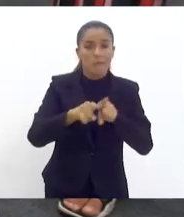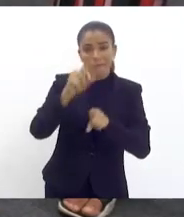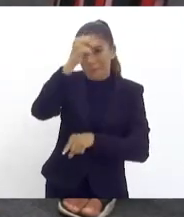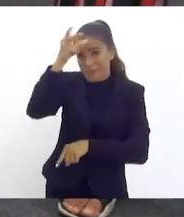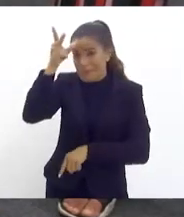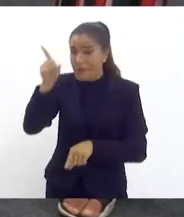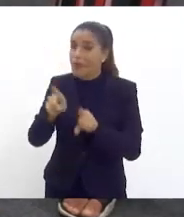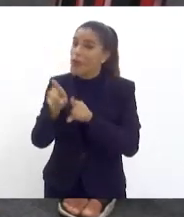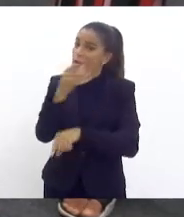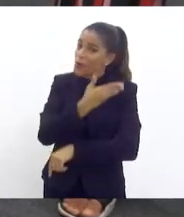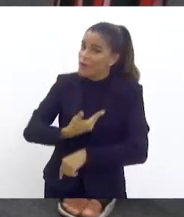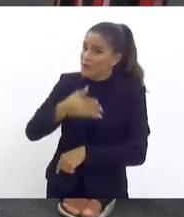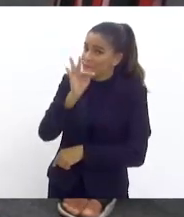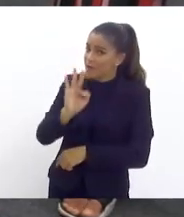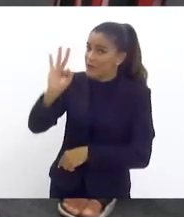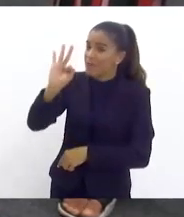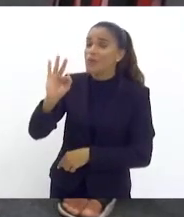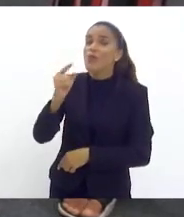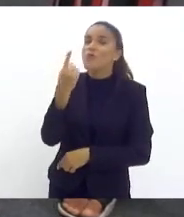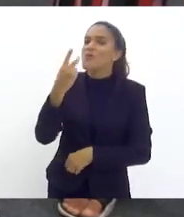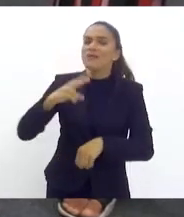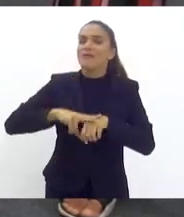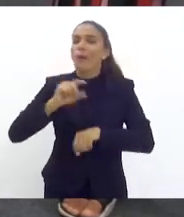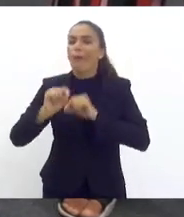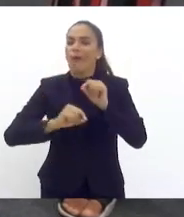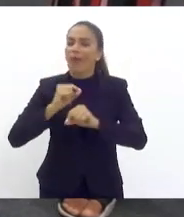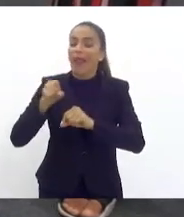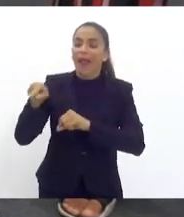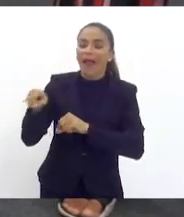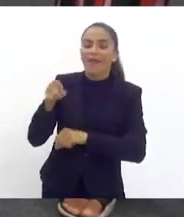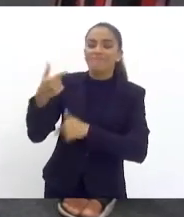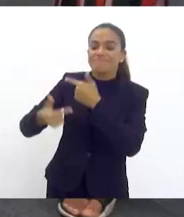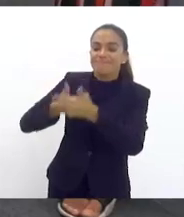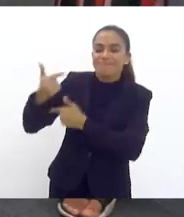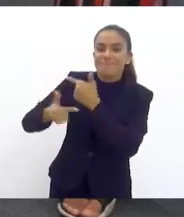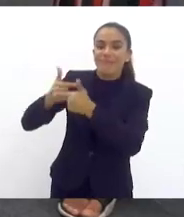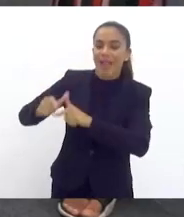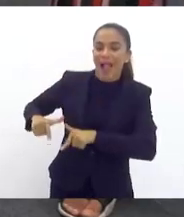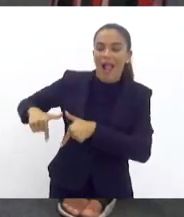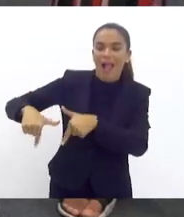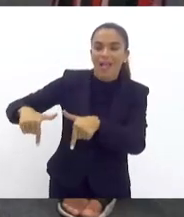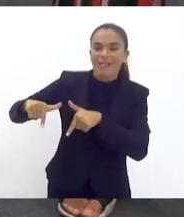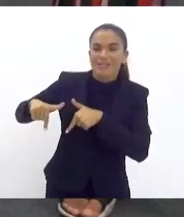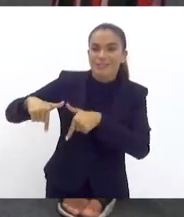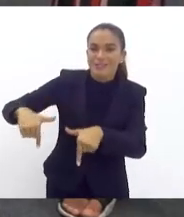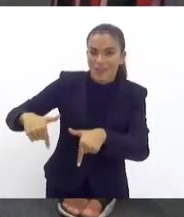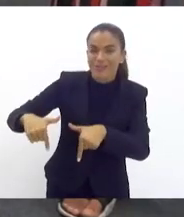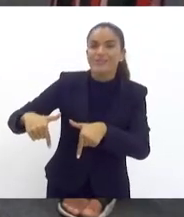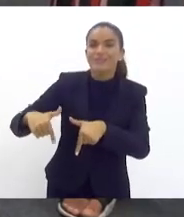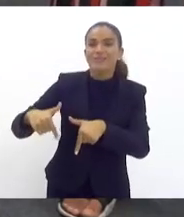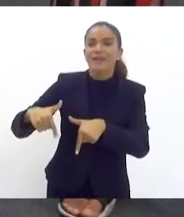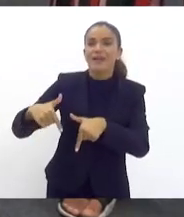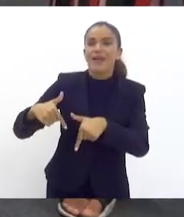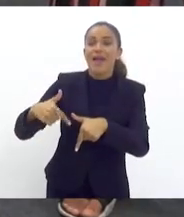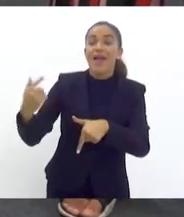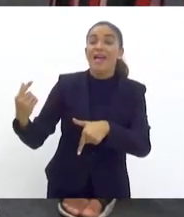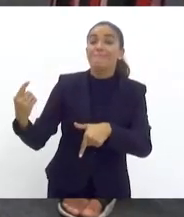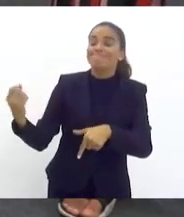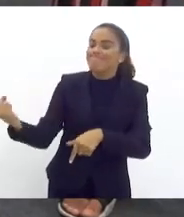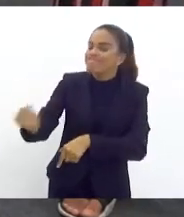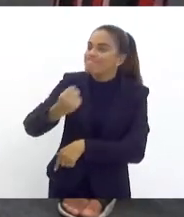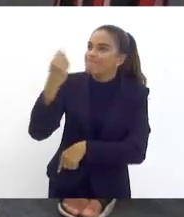do governo federal, uma vez que ali se desenvolvam ações que são de